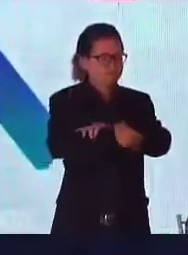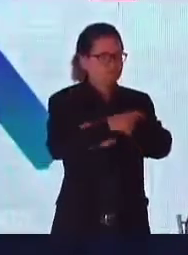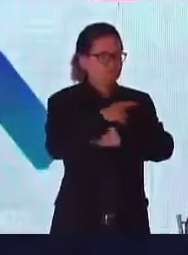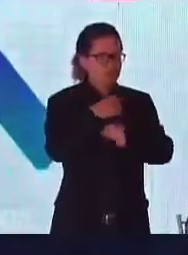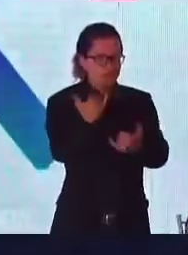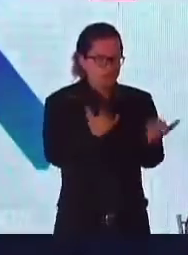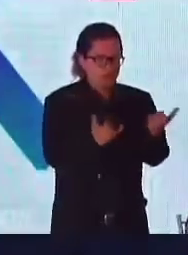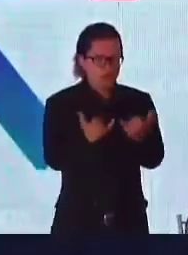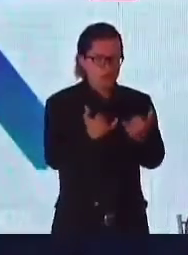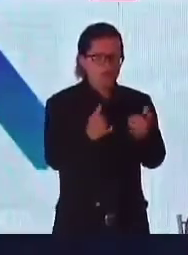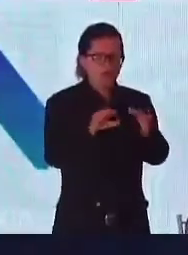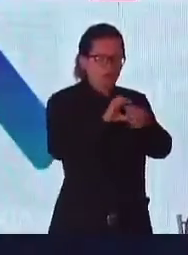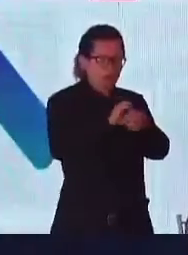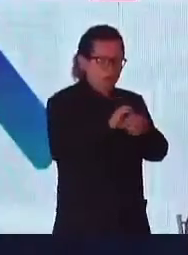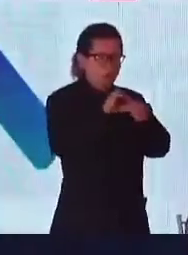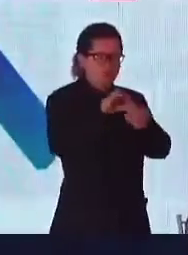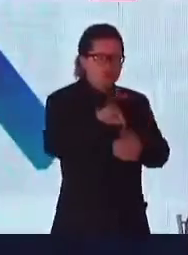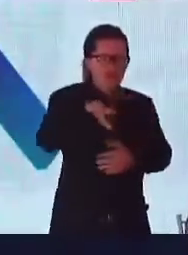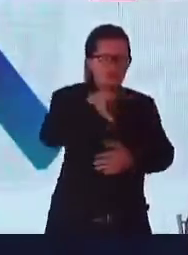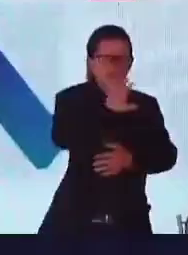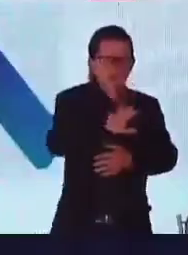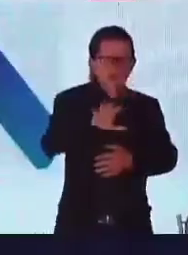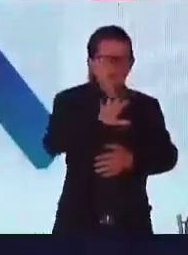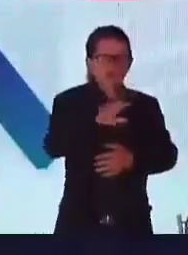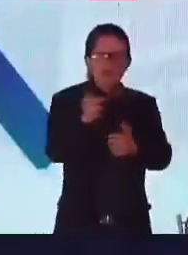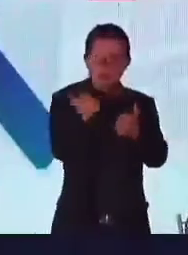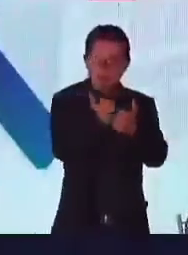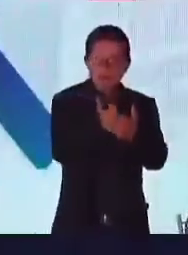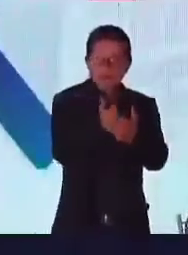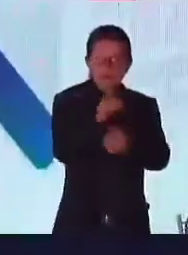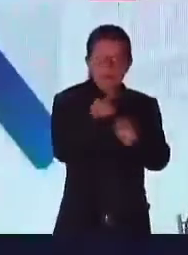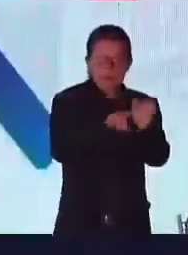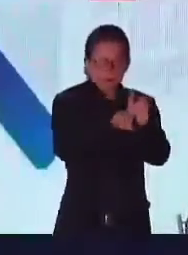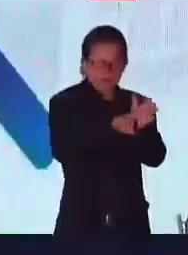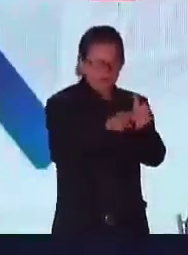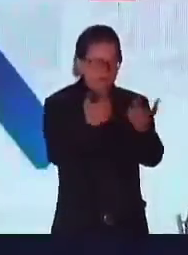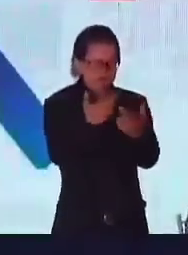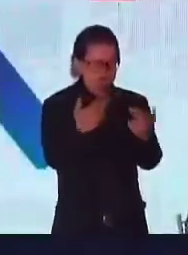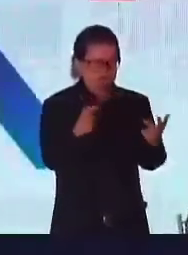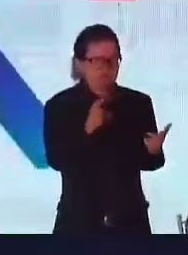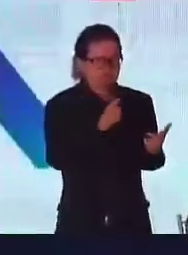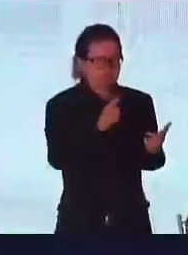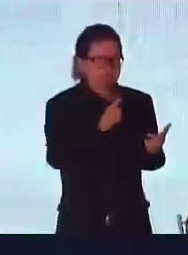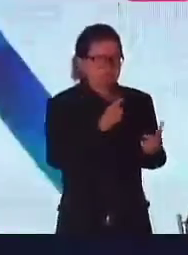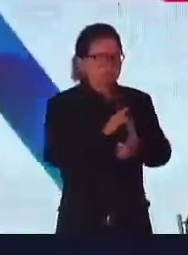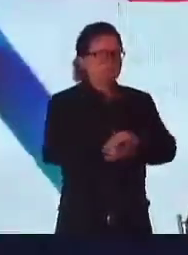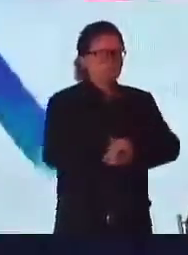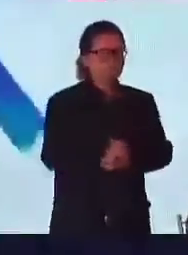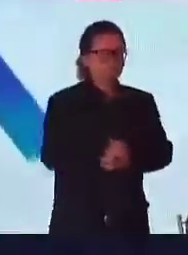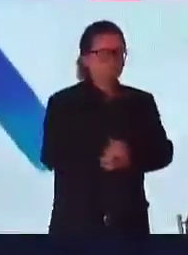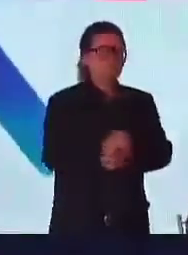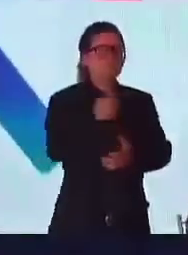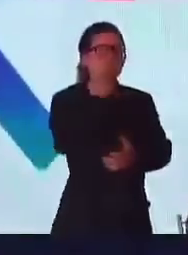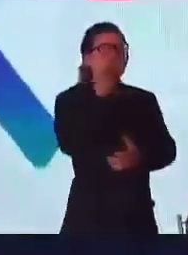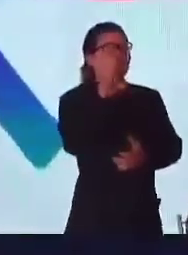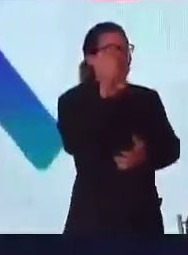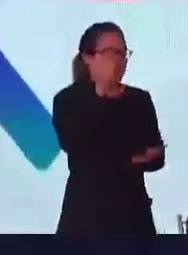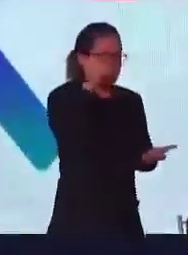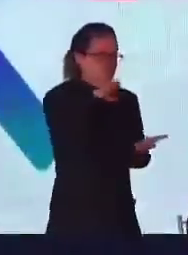Nacional das Fundações Estaduais de Amparo à Pesquisa, no qual Alagoas teve assento lá na sua presidência, registrou esse